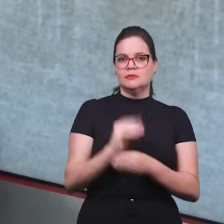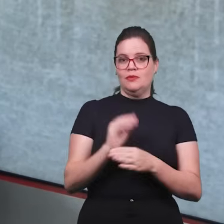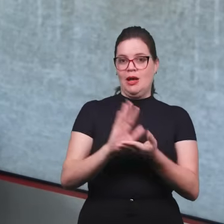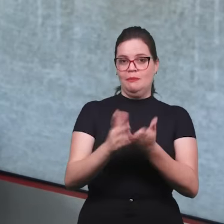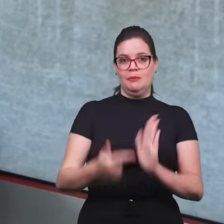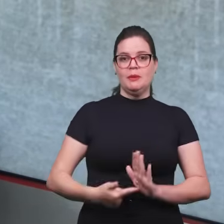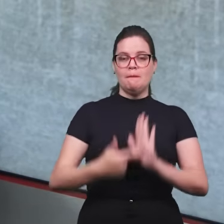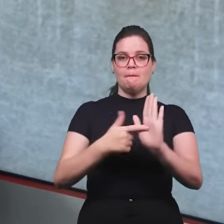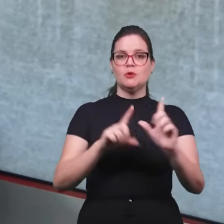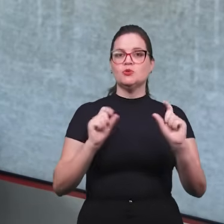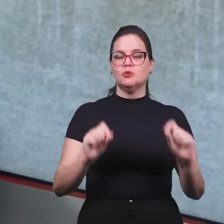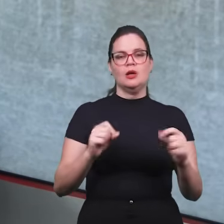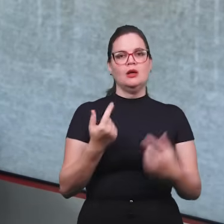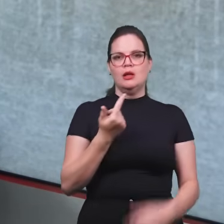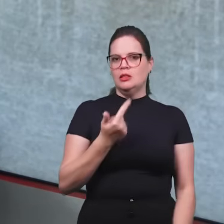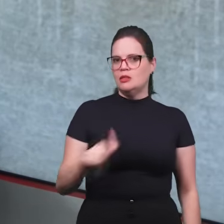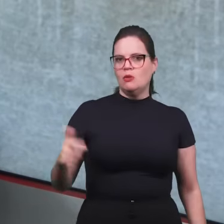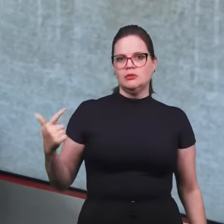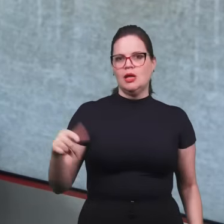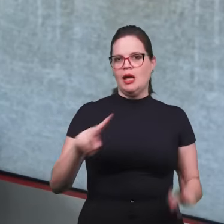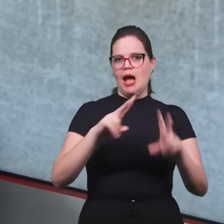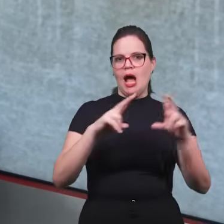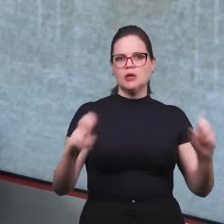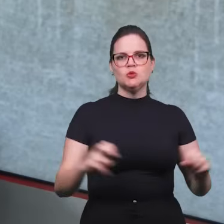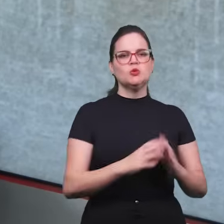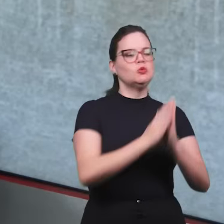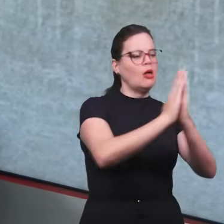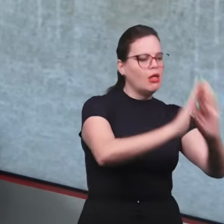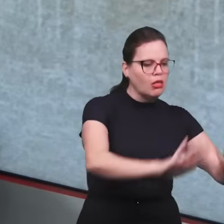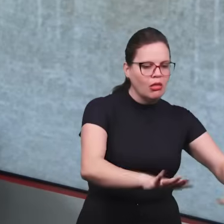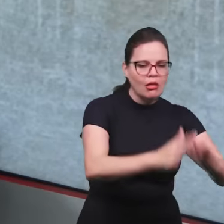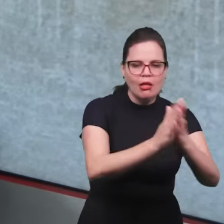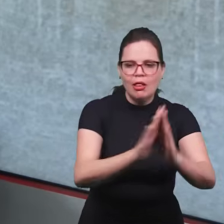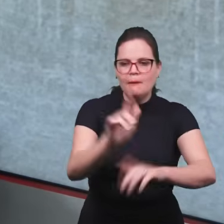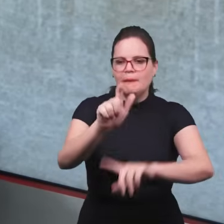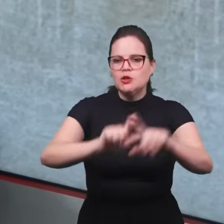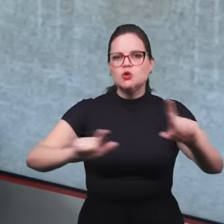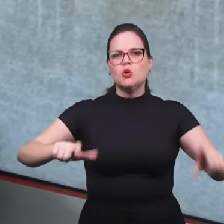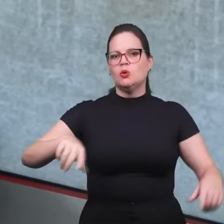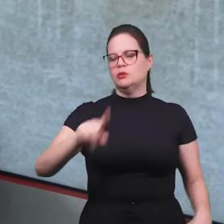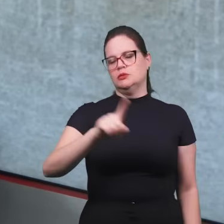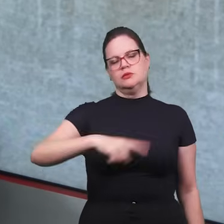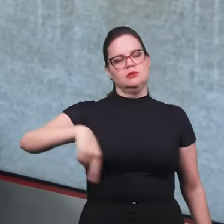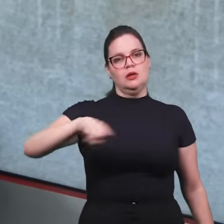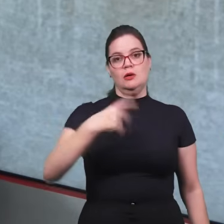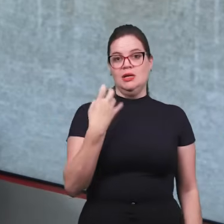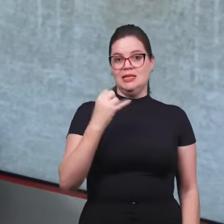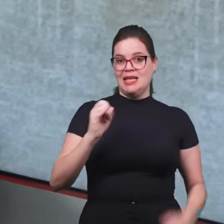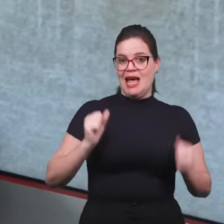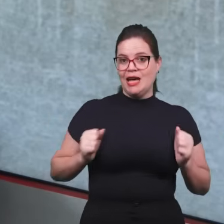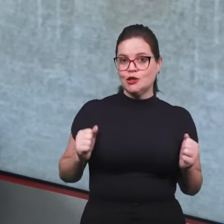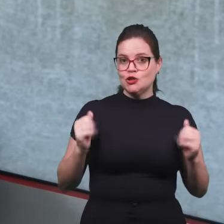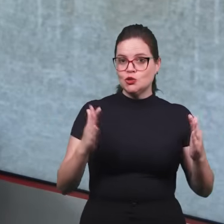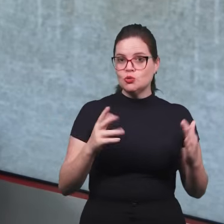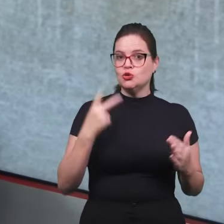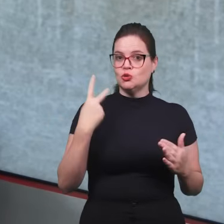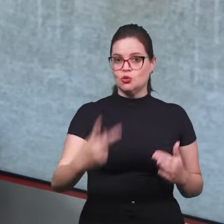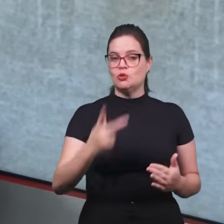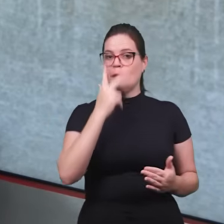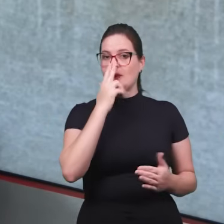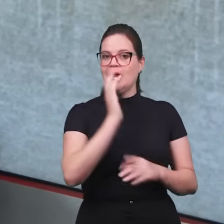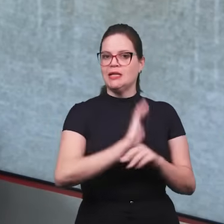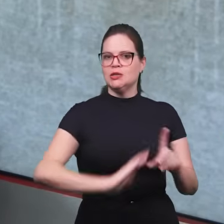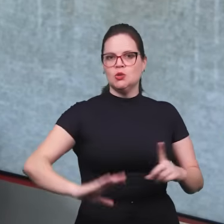espaço para uma devoção religiosa intermediária. Qualquer atitude que envolva elementos de culto deve